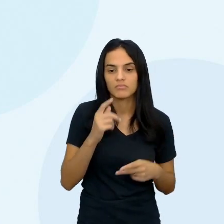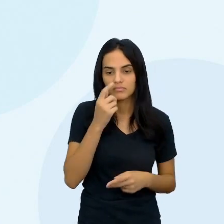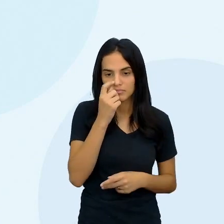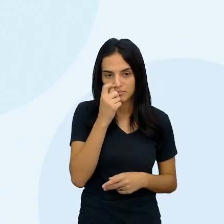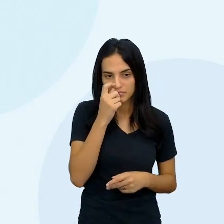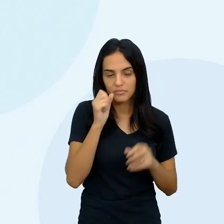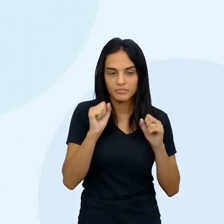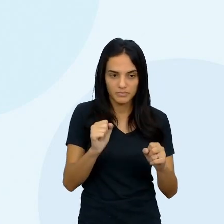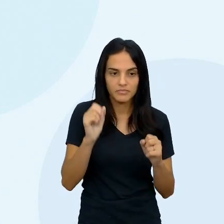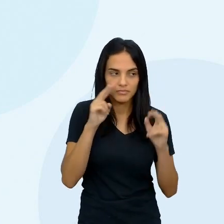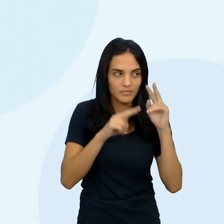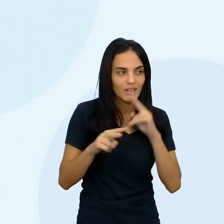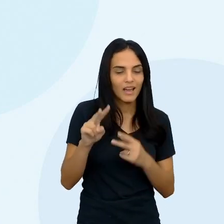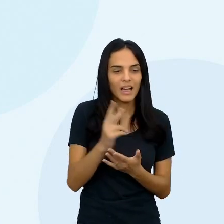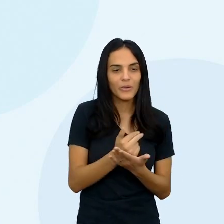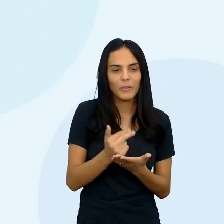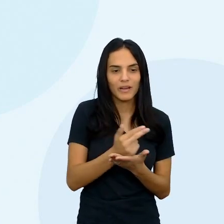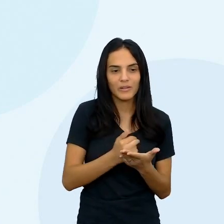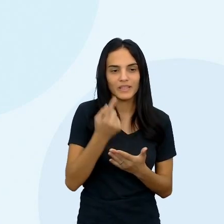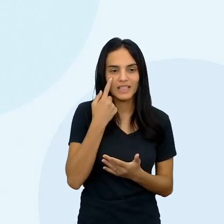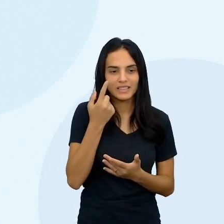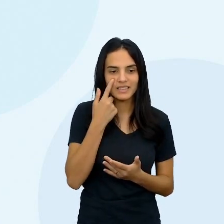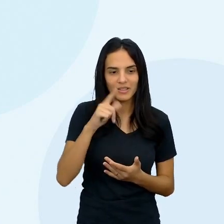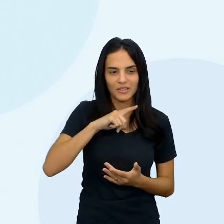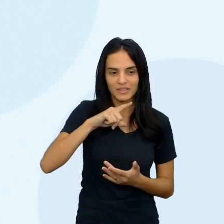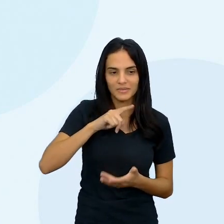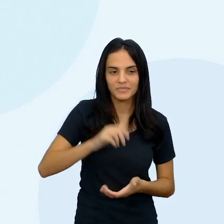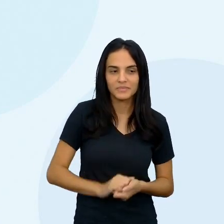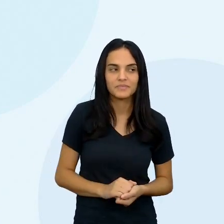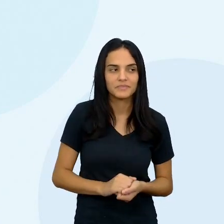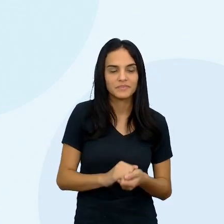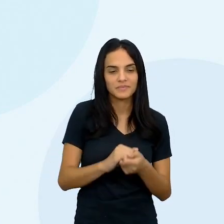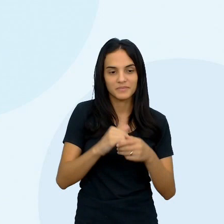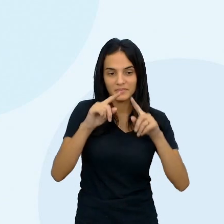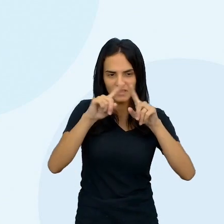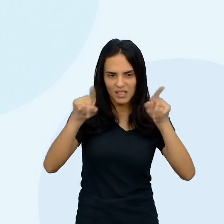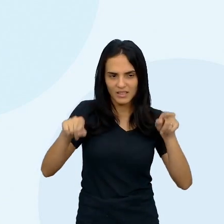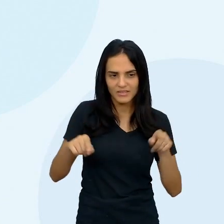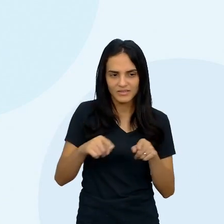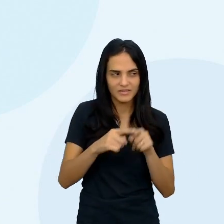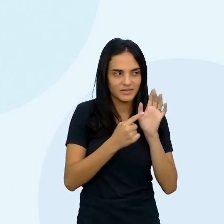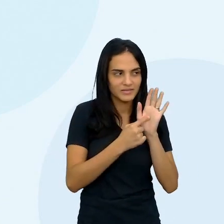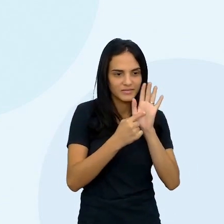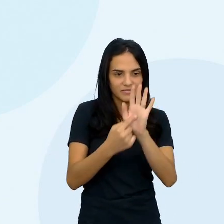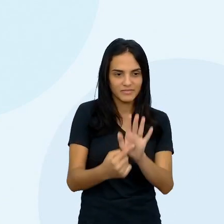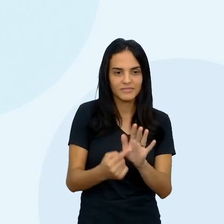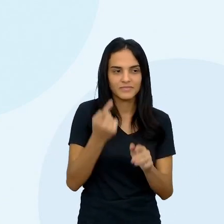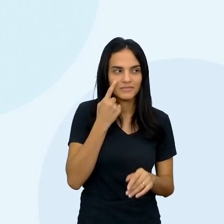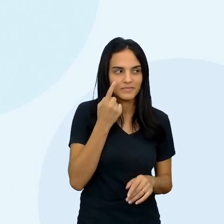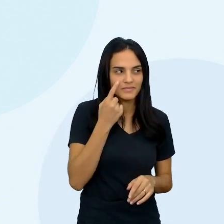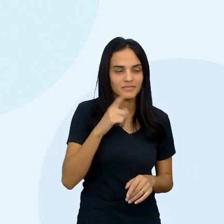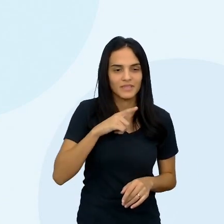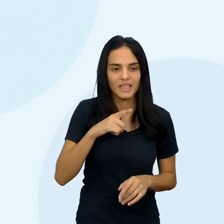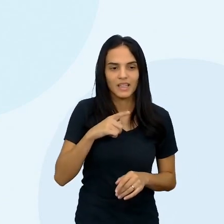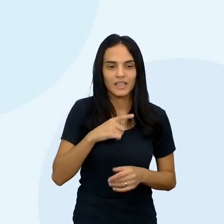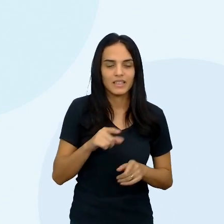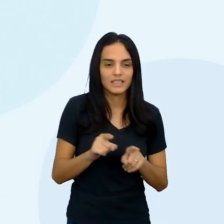pode verificar o tamanho de uma janela para obter maior iluminação, trazer uma varanda na entrada frontal,